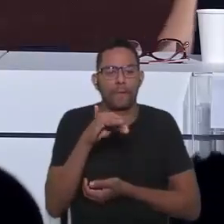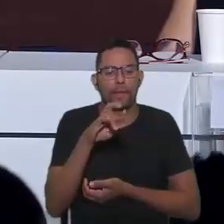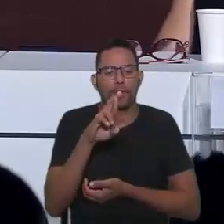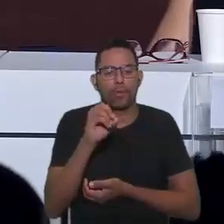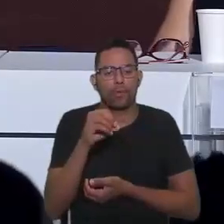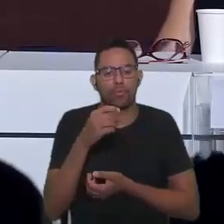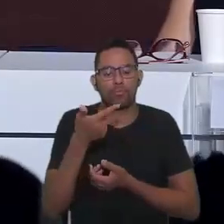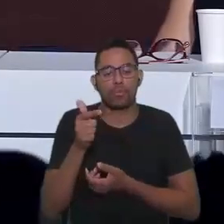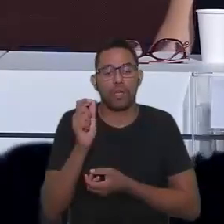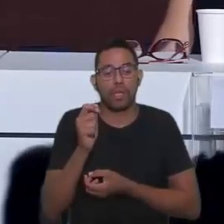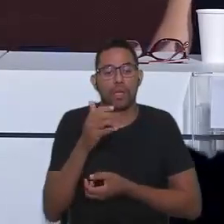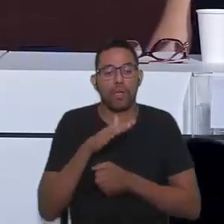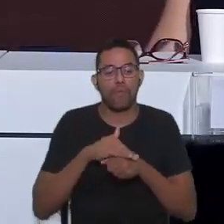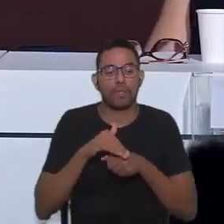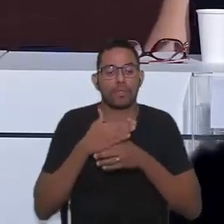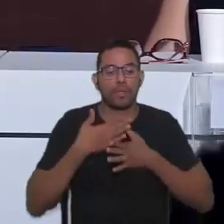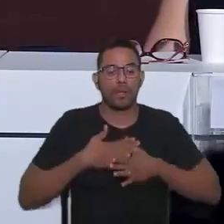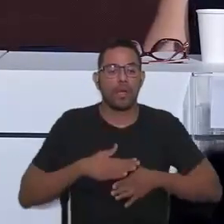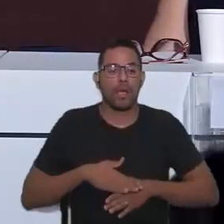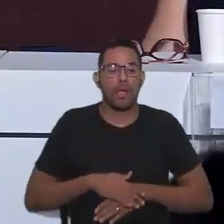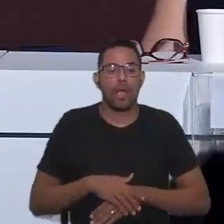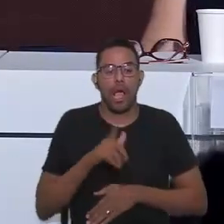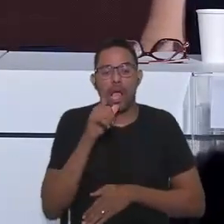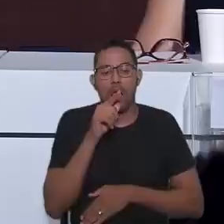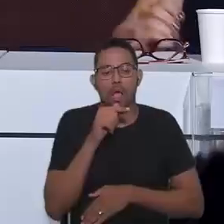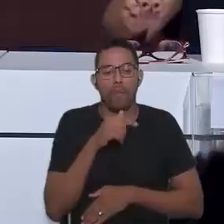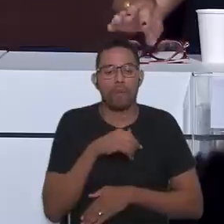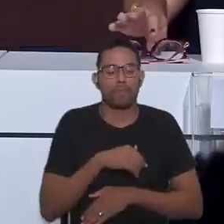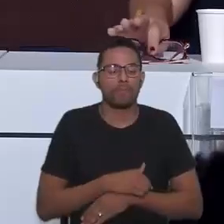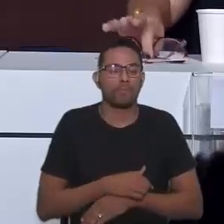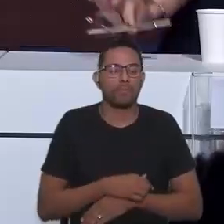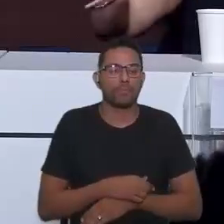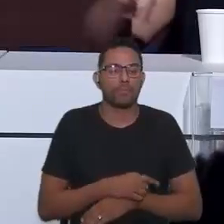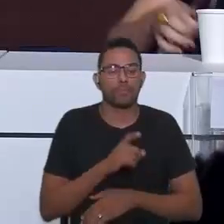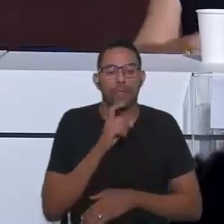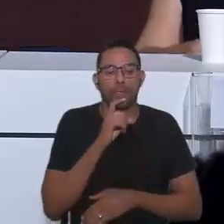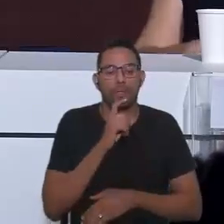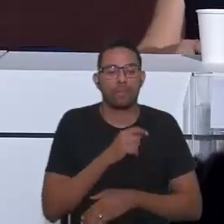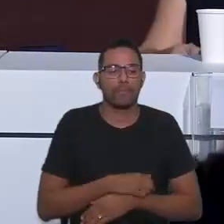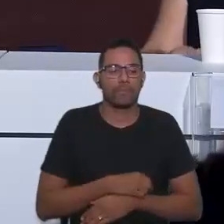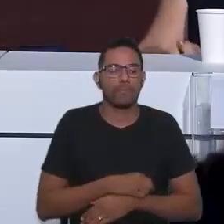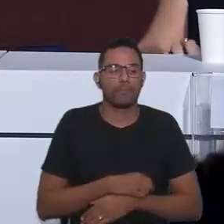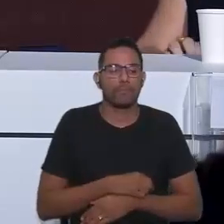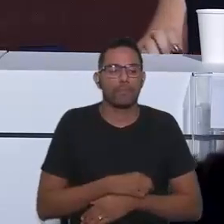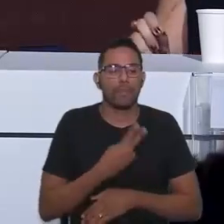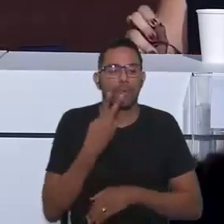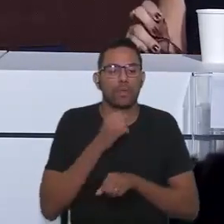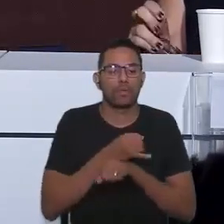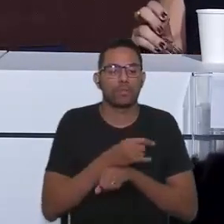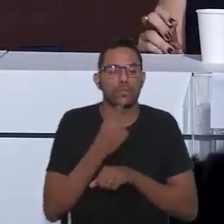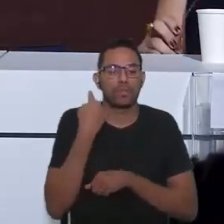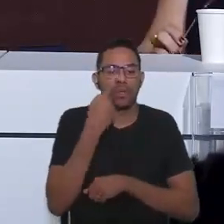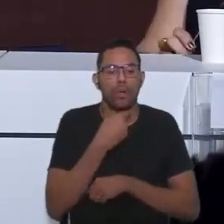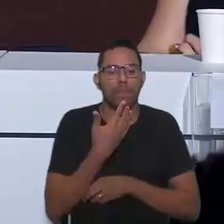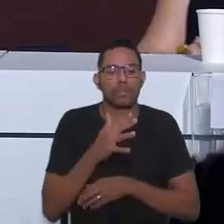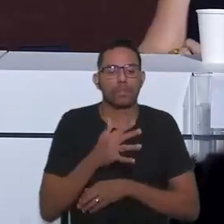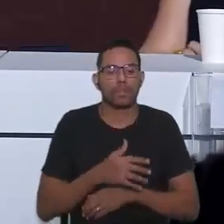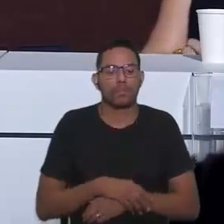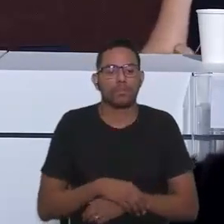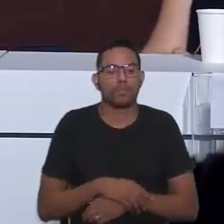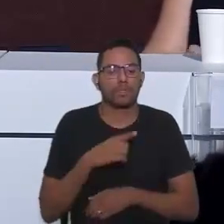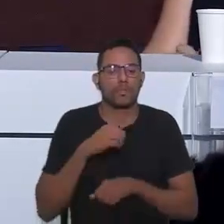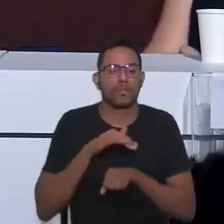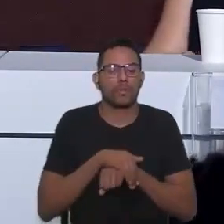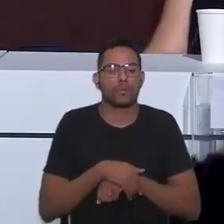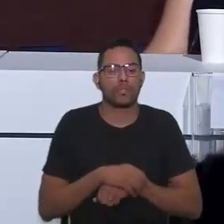conversar calmamente, assim, bebendo água fresca durante 2 horas. E houve uma